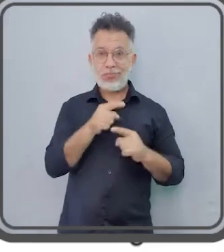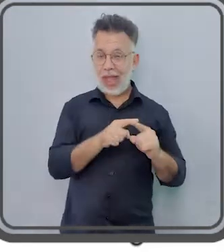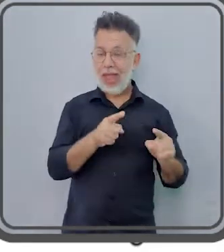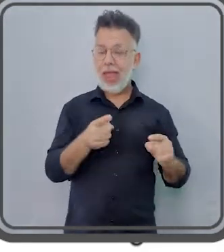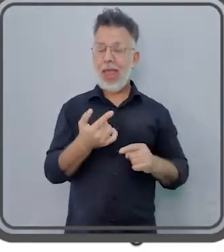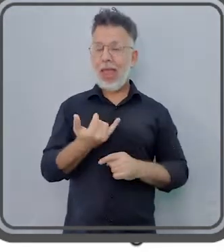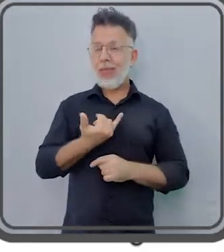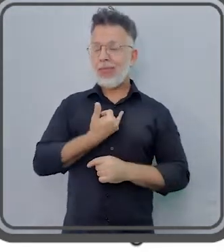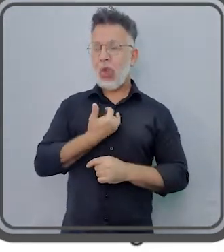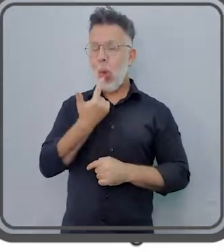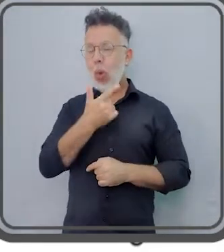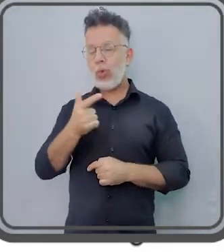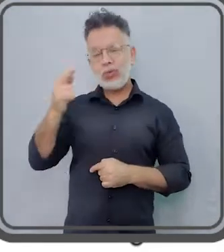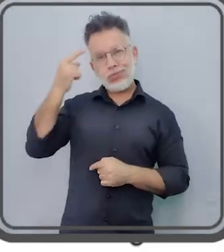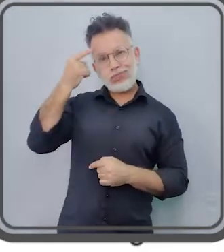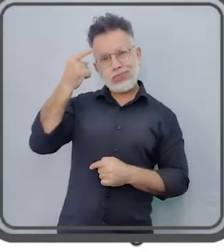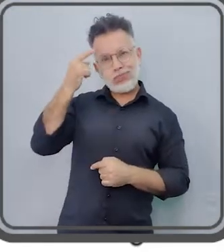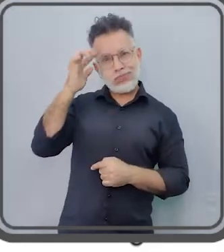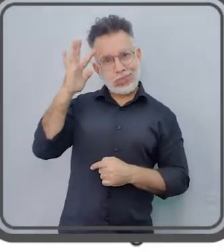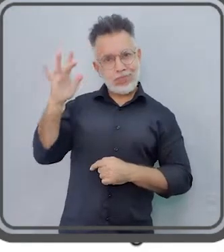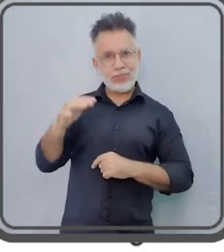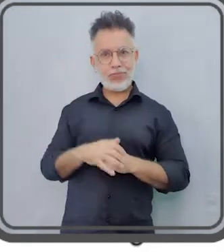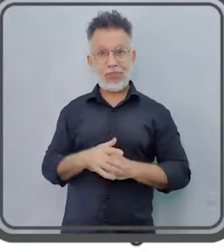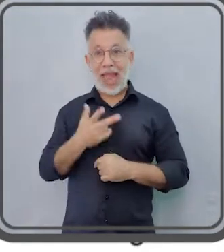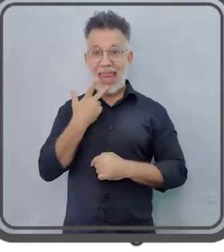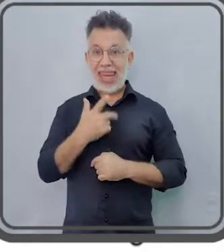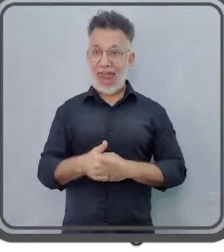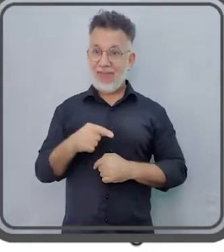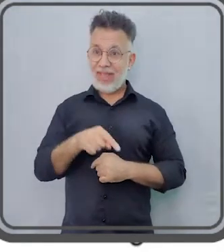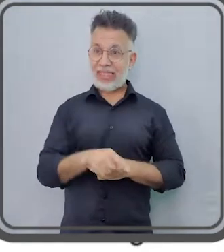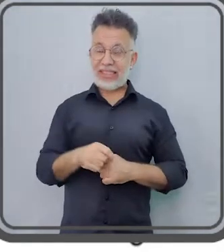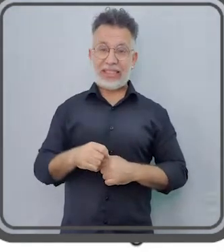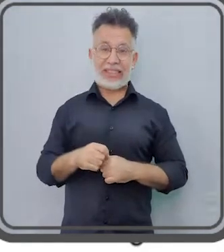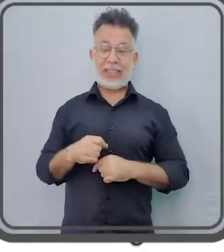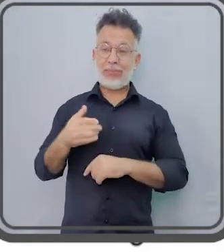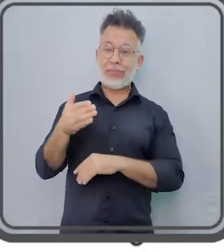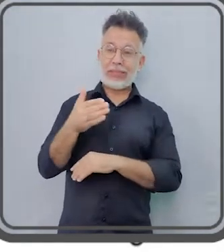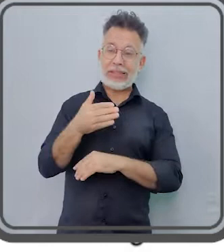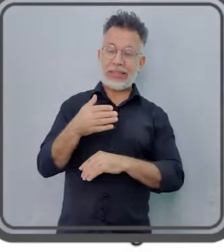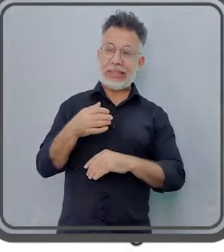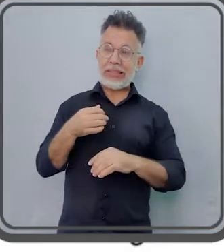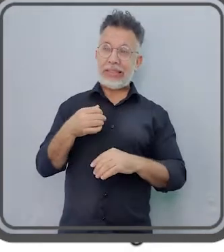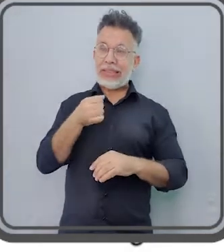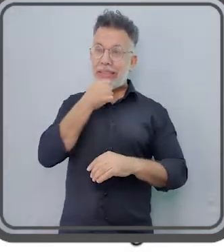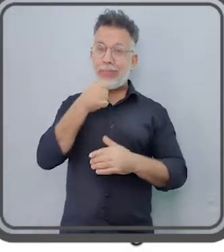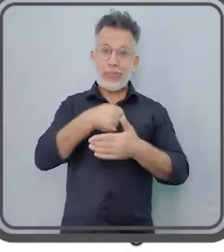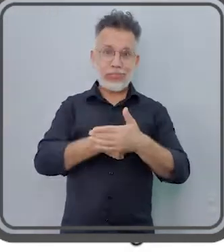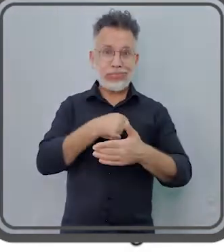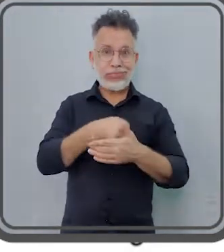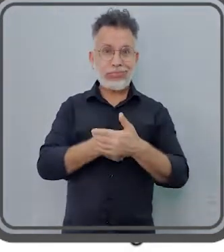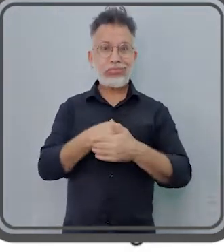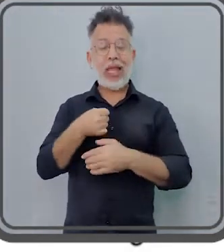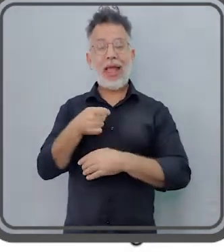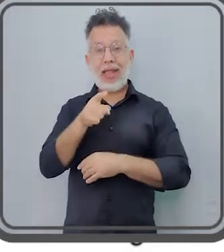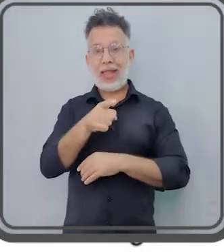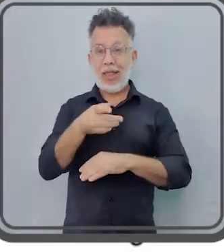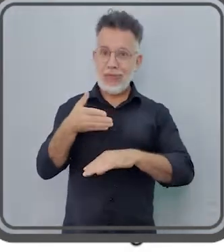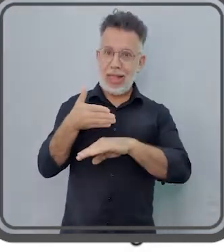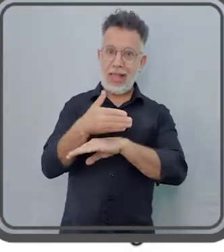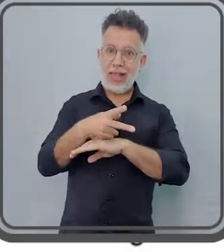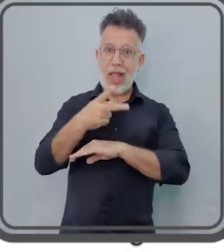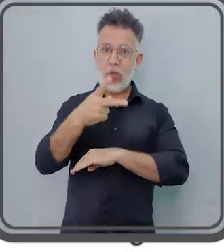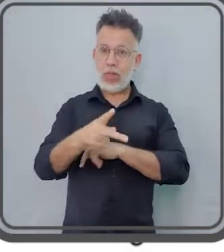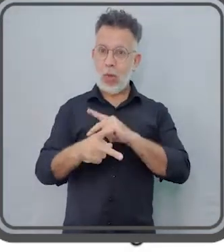outra reflexão. A gente está falando aqui dessa bandeira fortíssima e necessária de educação, que é assim que você acessa seu